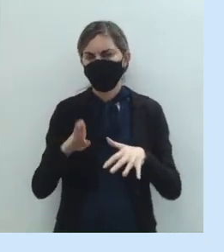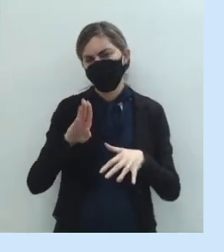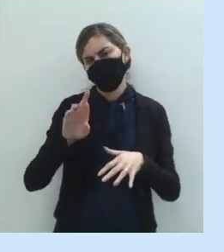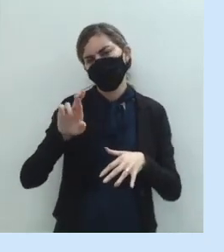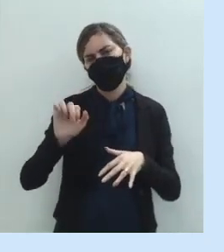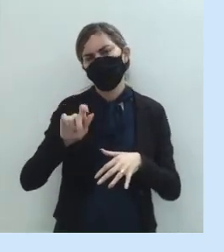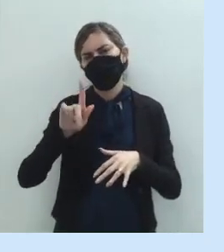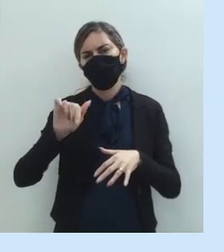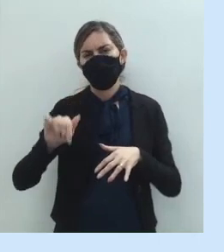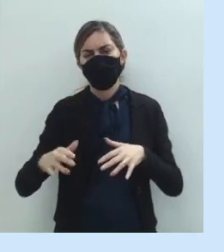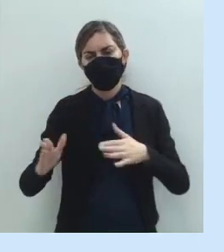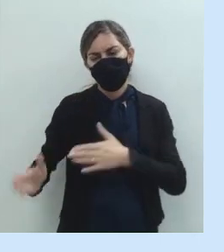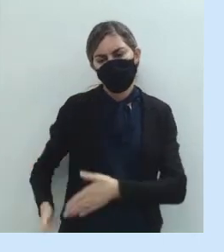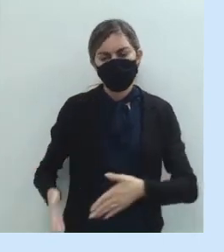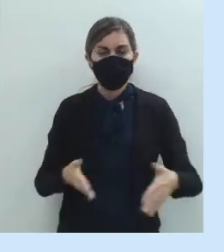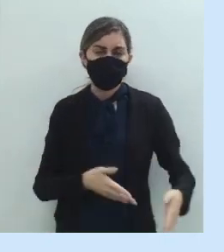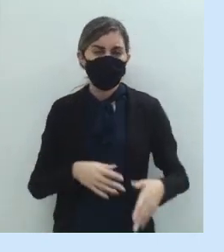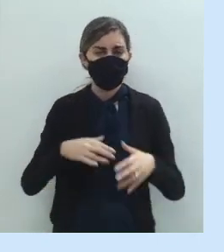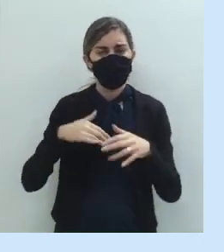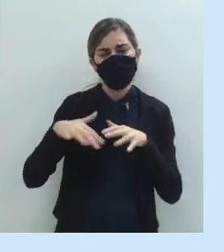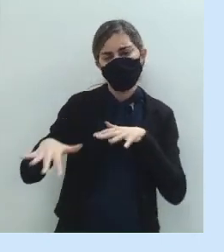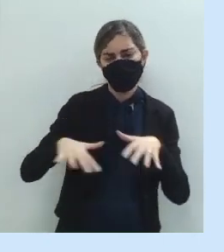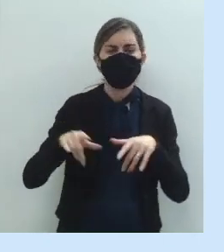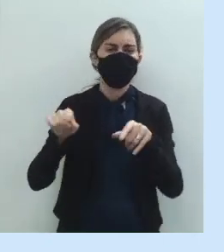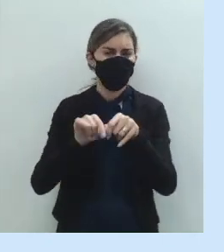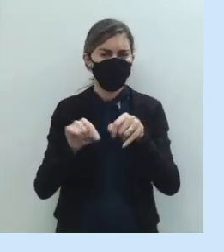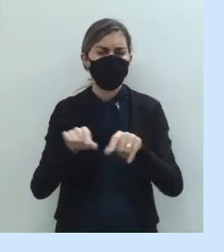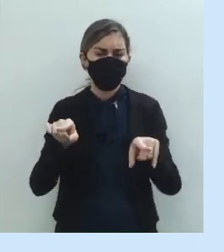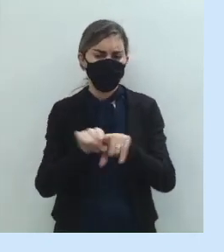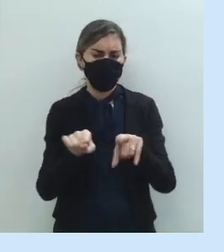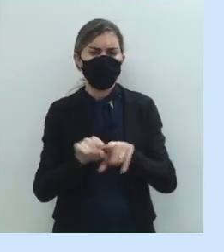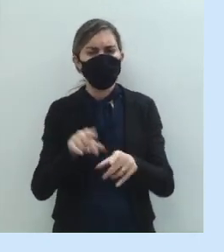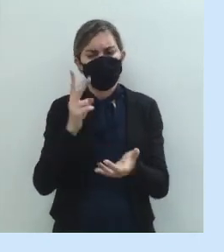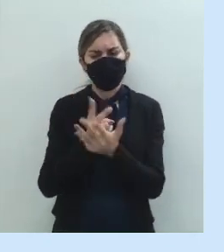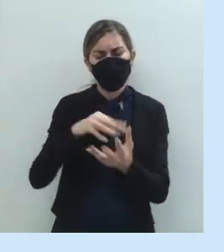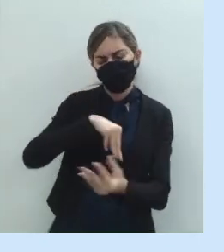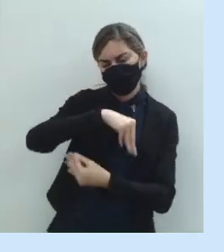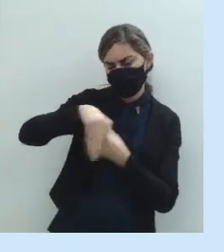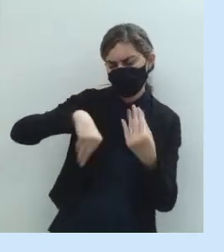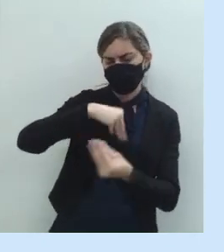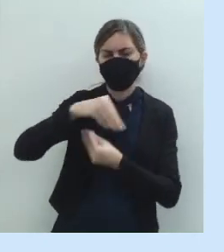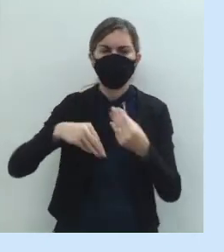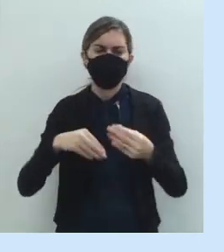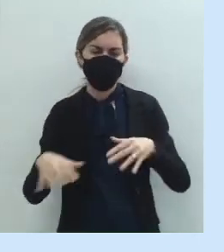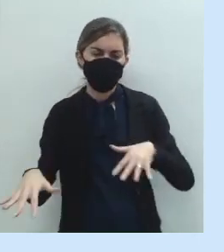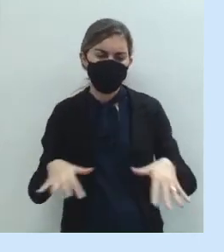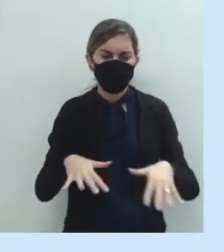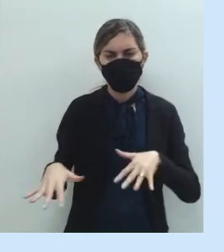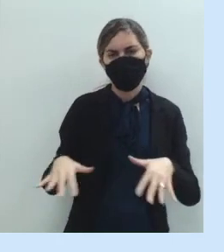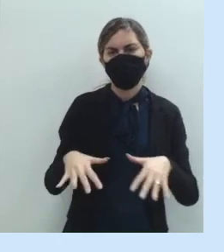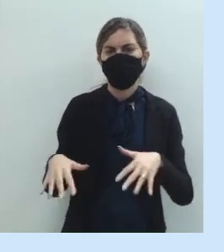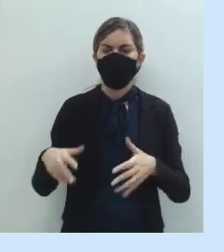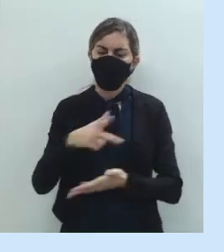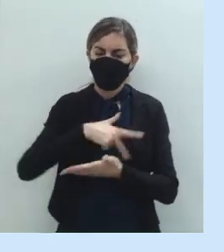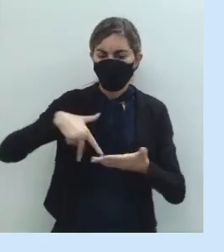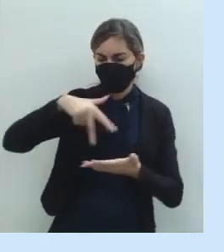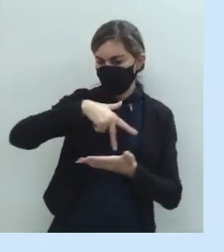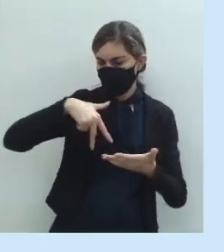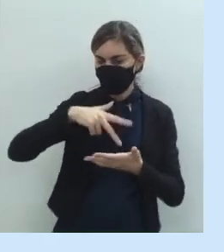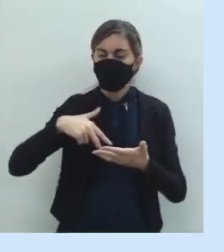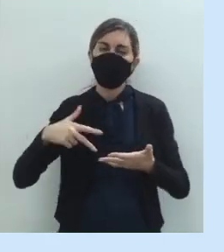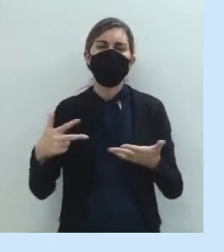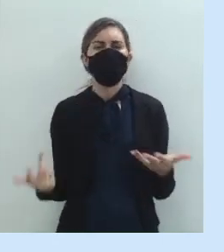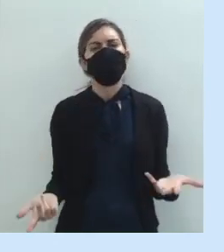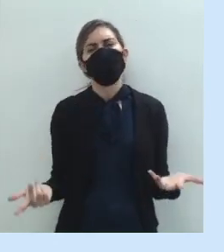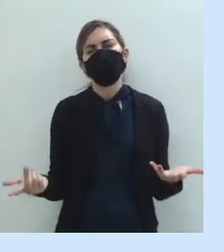funk, do passinho, é isso que eles fazem também. Eles estão sempre misturando a maneira de se mexer, a maneira de dançar que